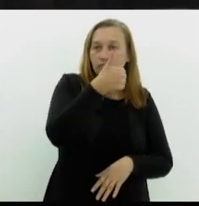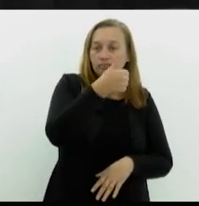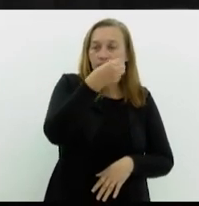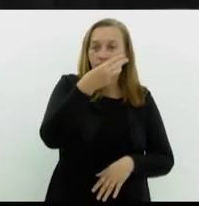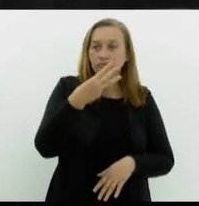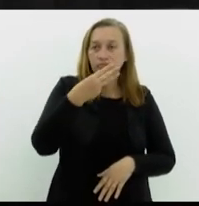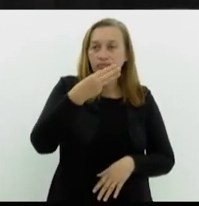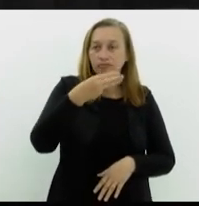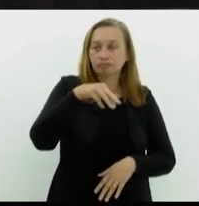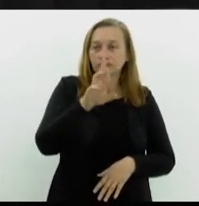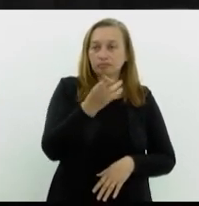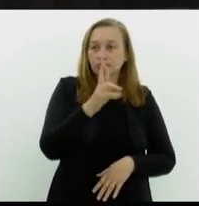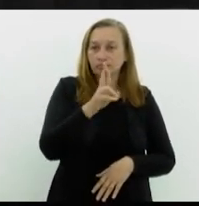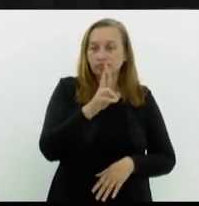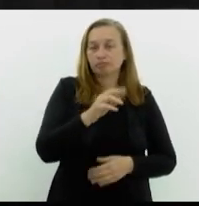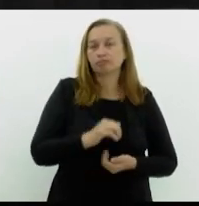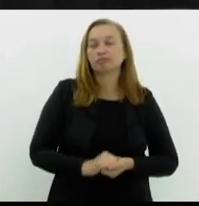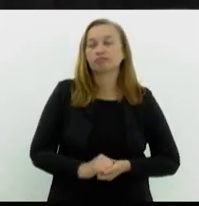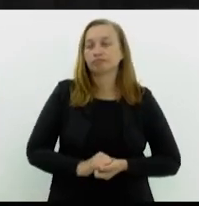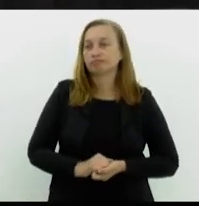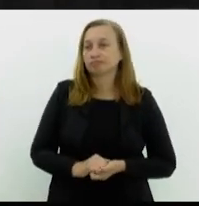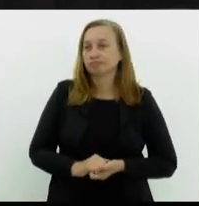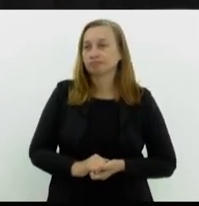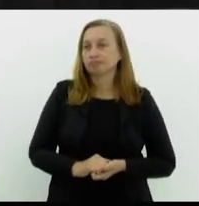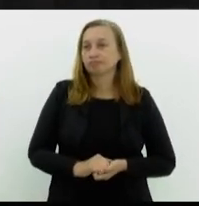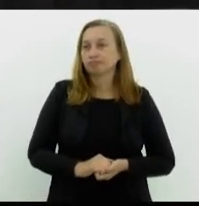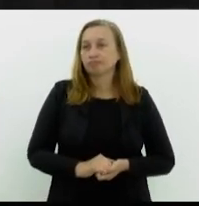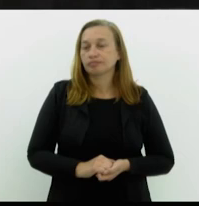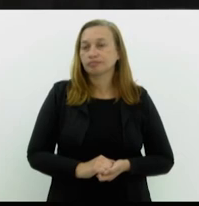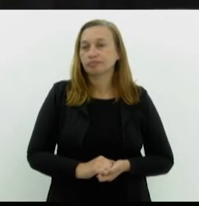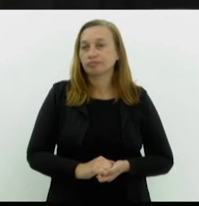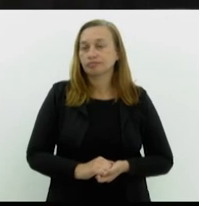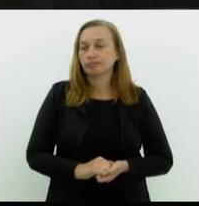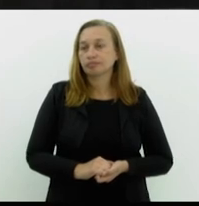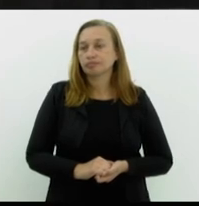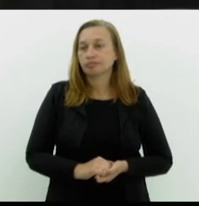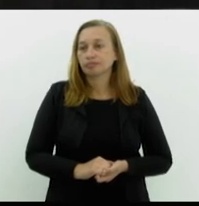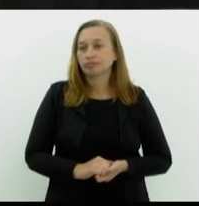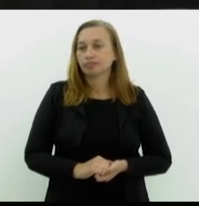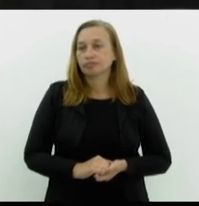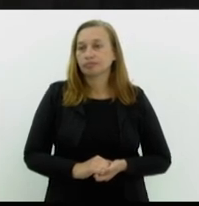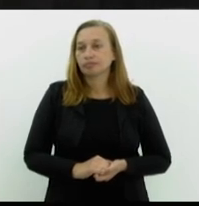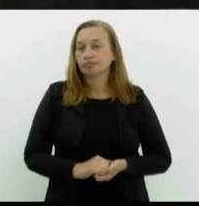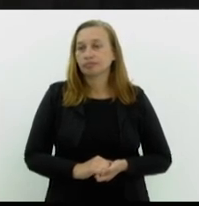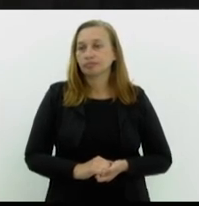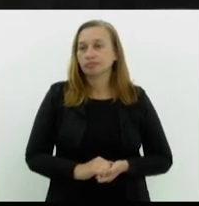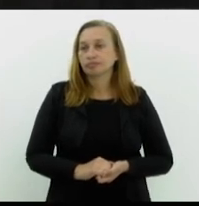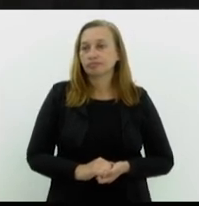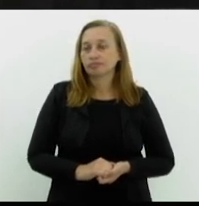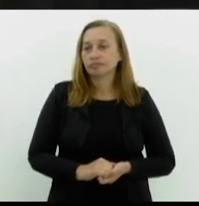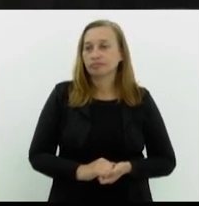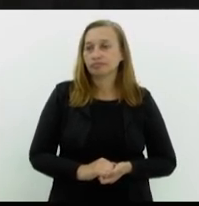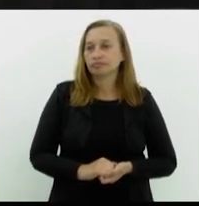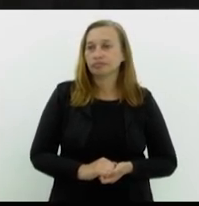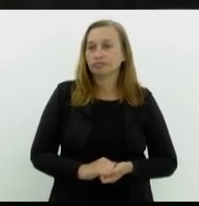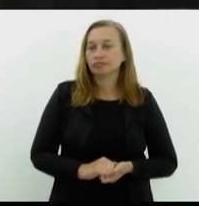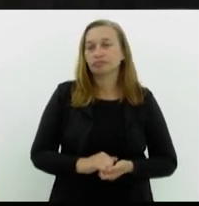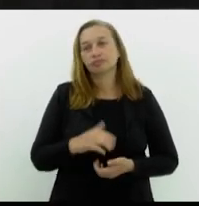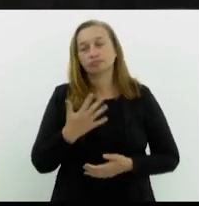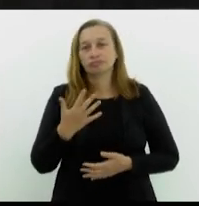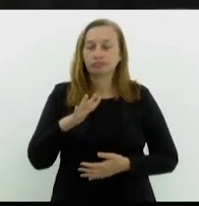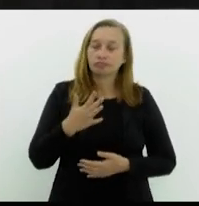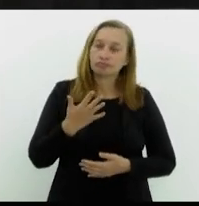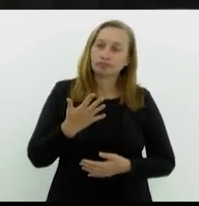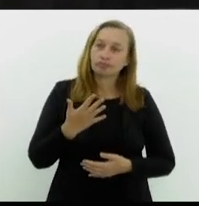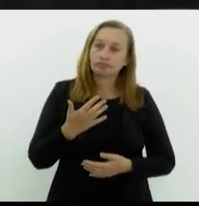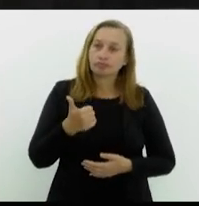de reais. 13 bilhões de reais. Isso implica dizer que é aproximadamente um